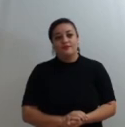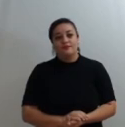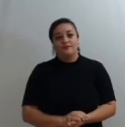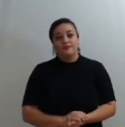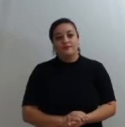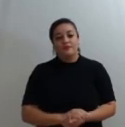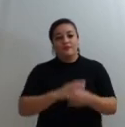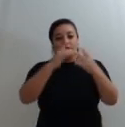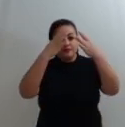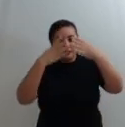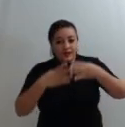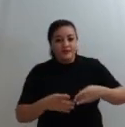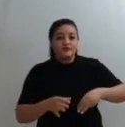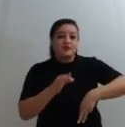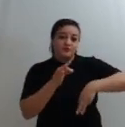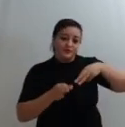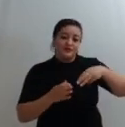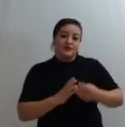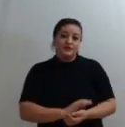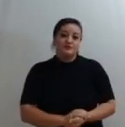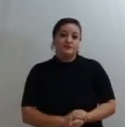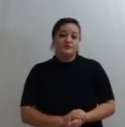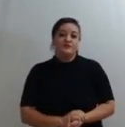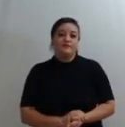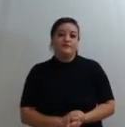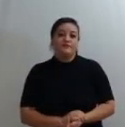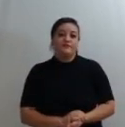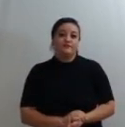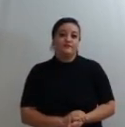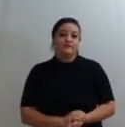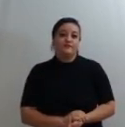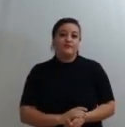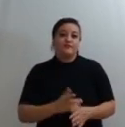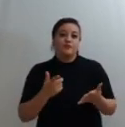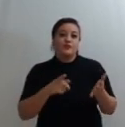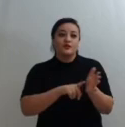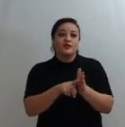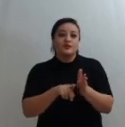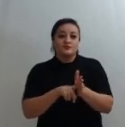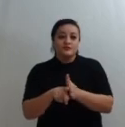Rei Júnior quanto à questão de fundo, né?